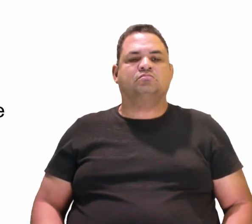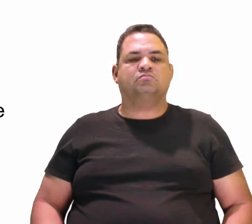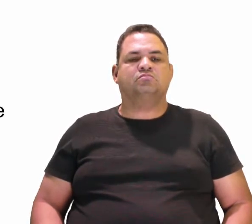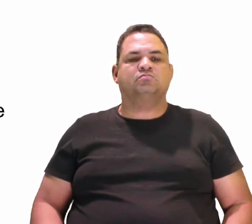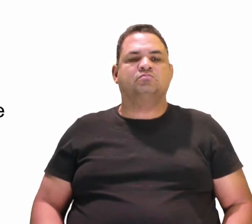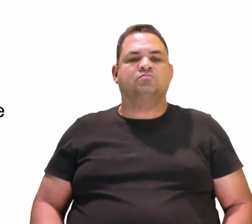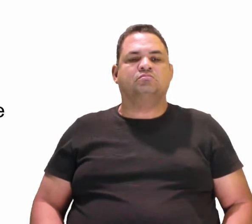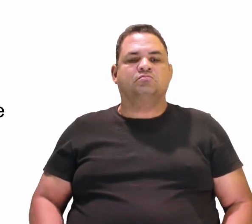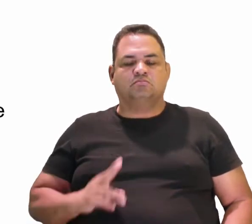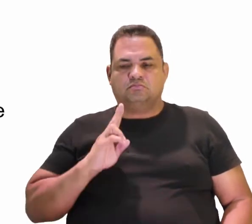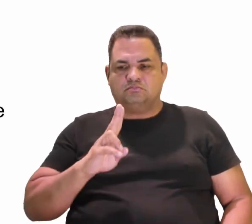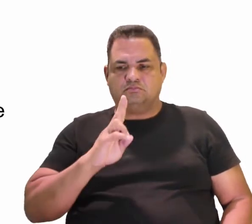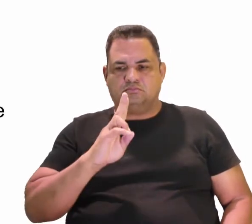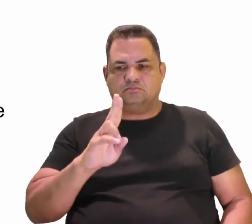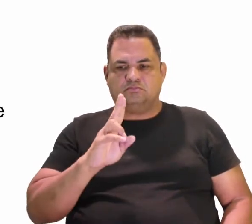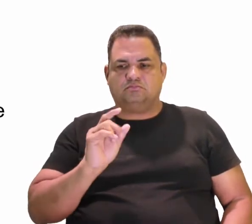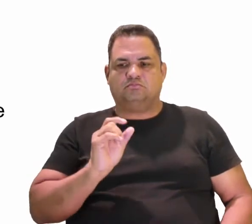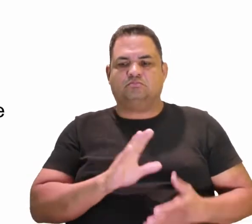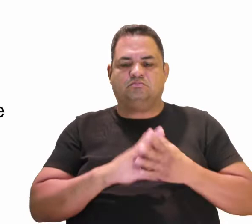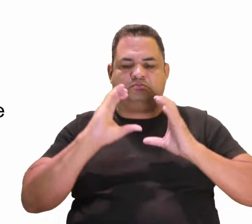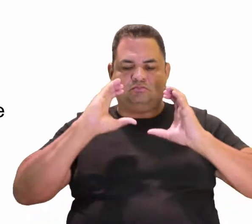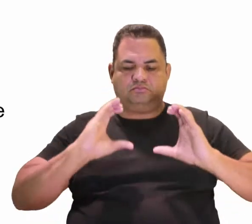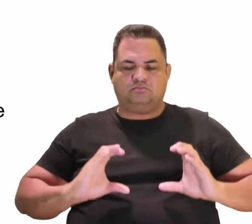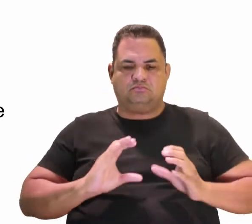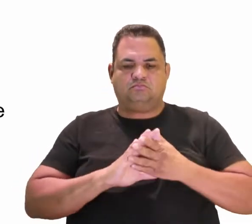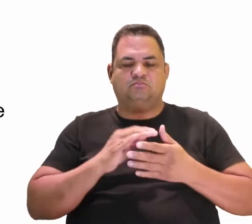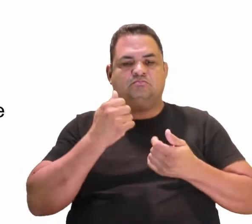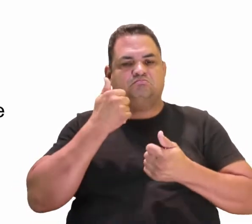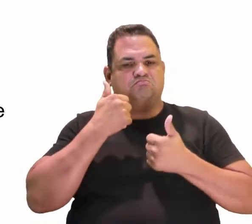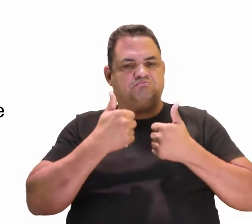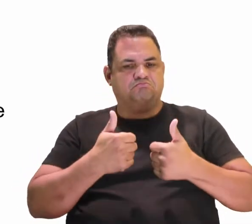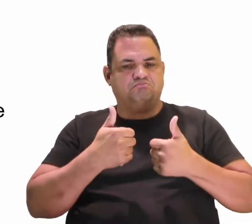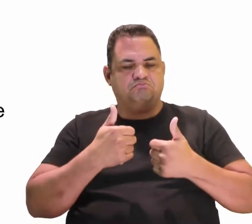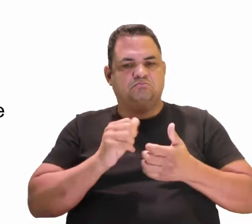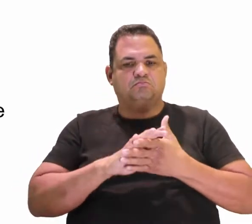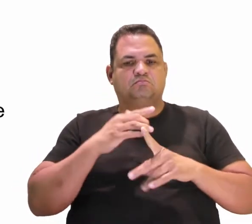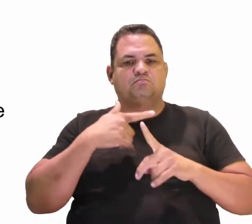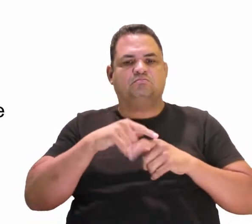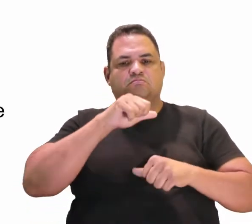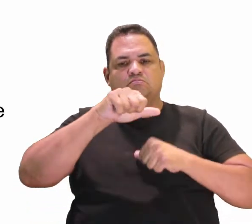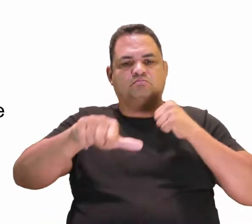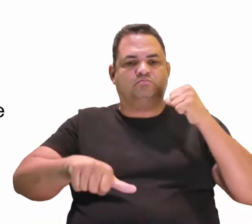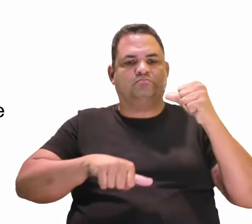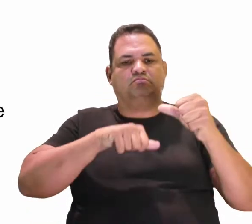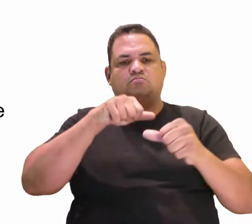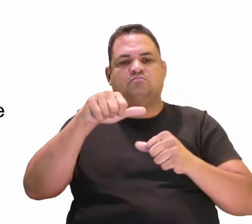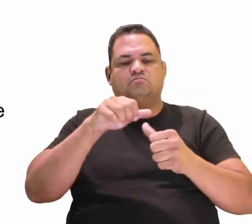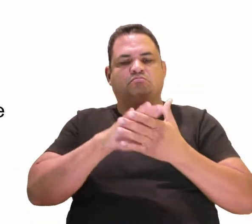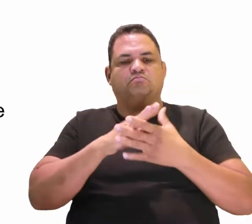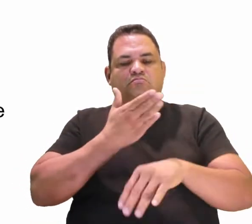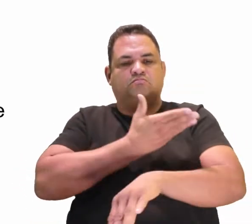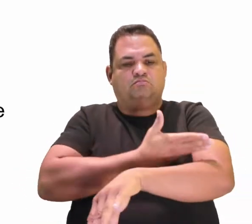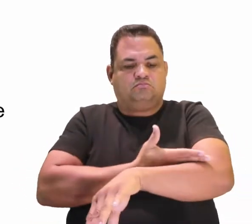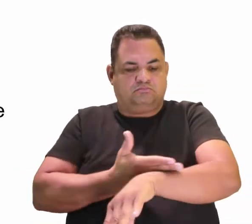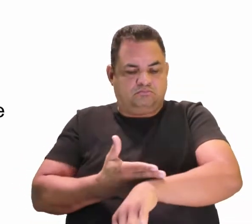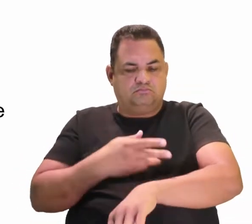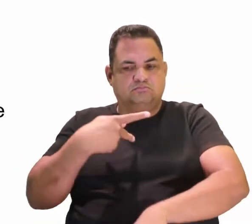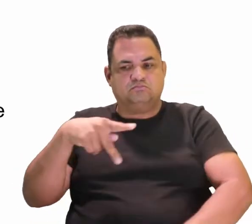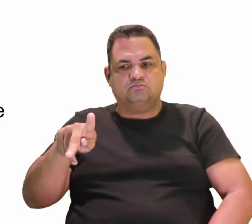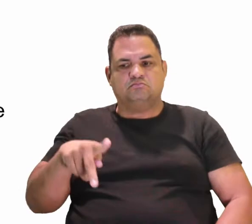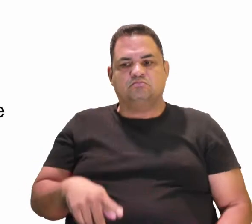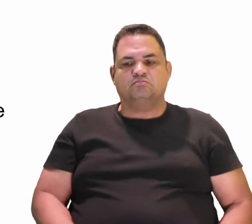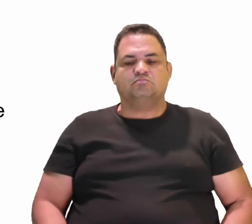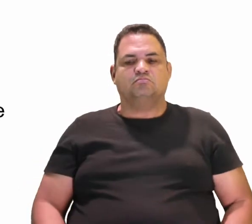habits. Mantenha seu comportamento positivo, porque o seu comportamento se torna os seus